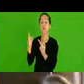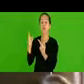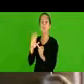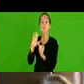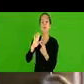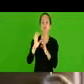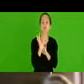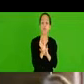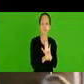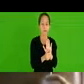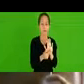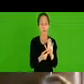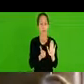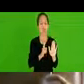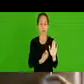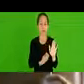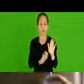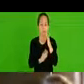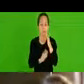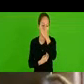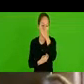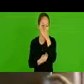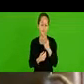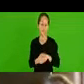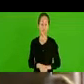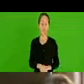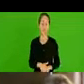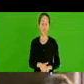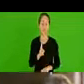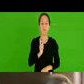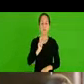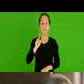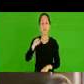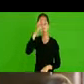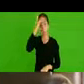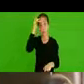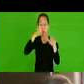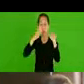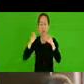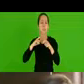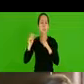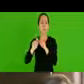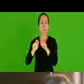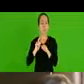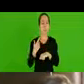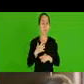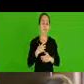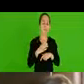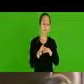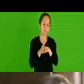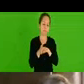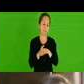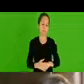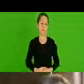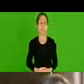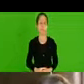real que os sujeitos, os experienciatores nossos fazem, os nossos sujeitos de pesquisa. O esforço